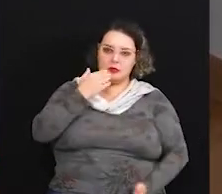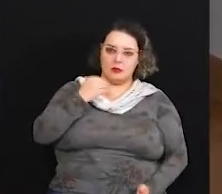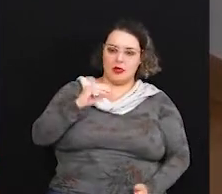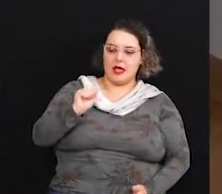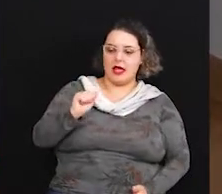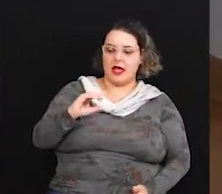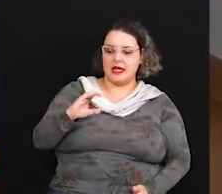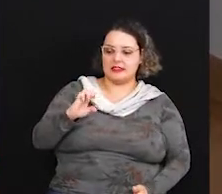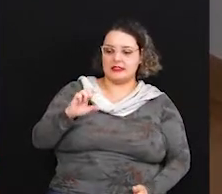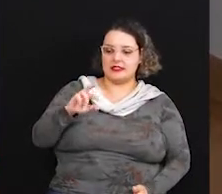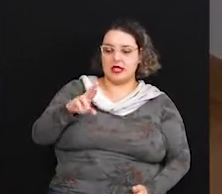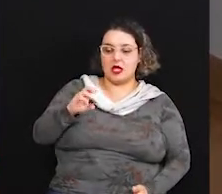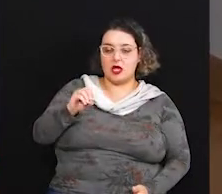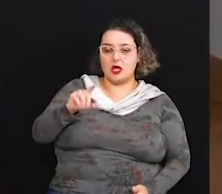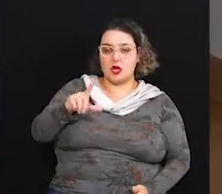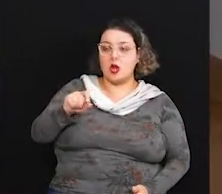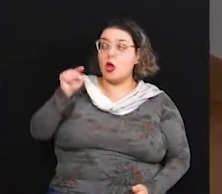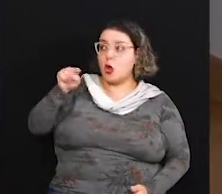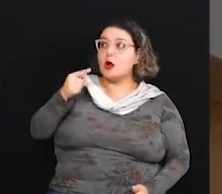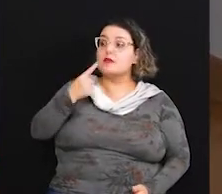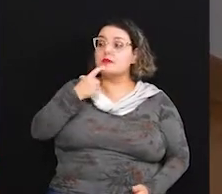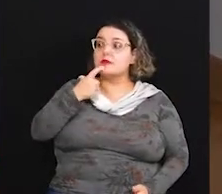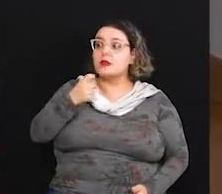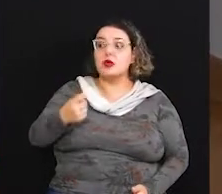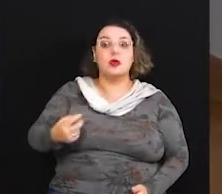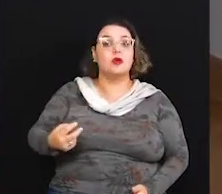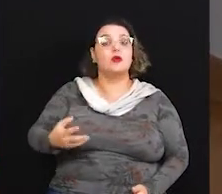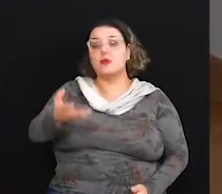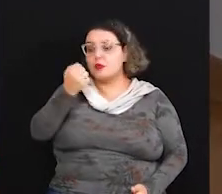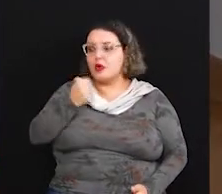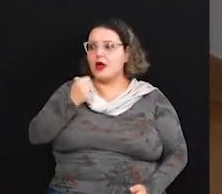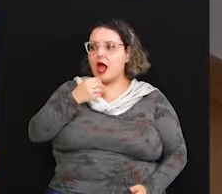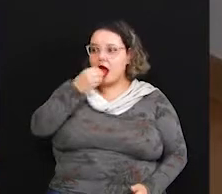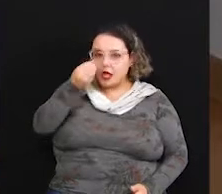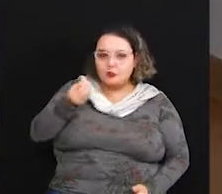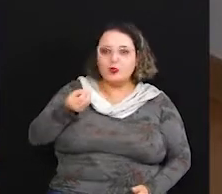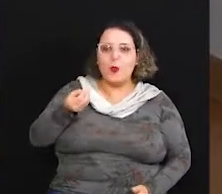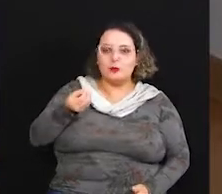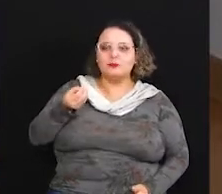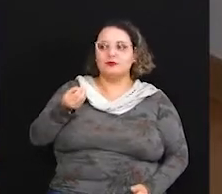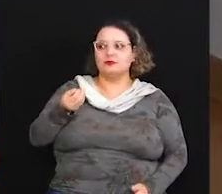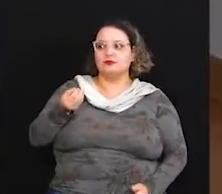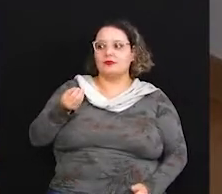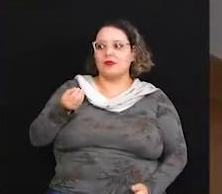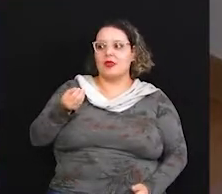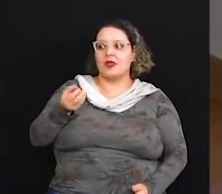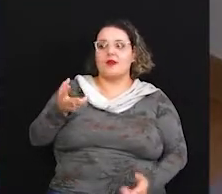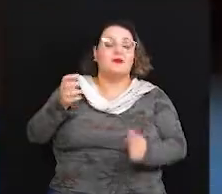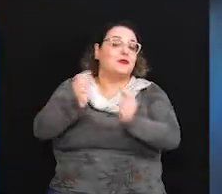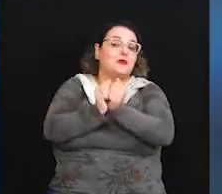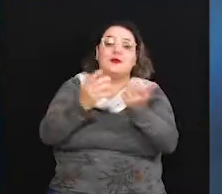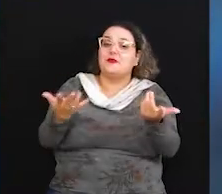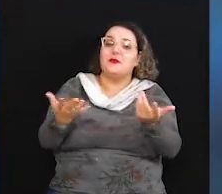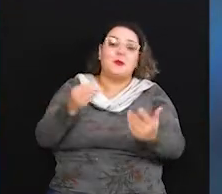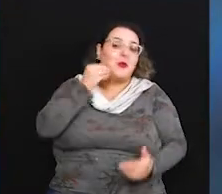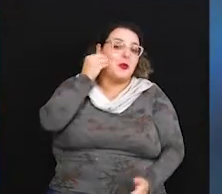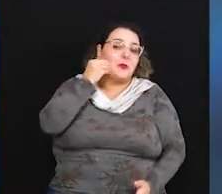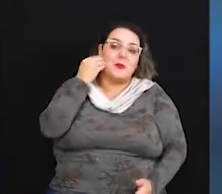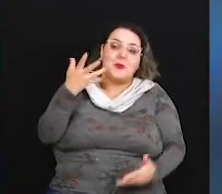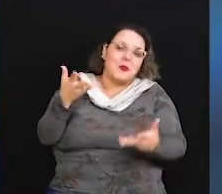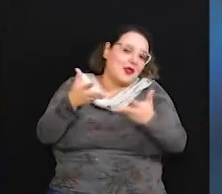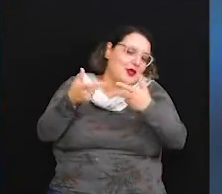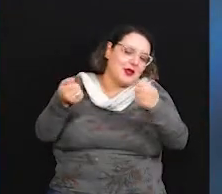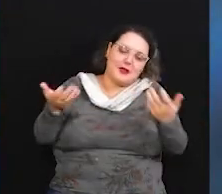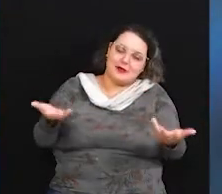uma acerola. Olha, essa aqui é vermelhinha, não pode comer. Então eu tive que comer a acerola. Então, foi uma